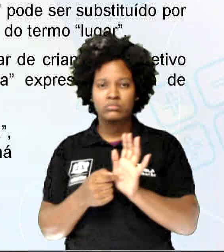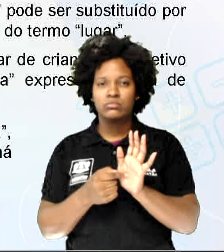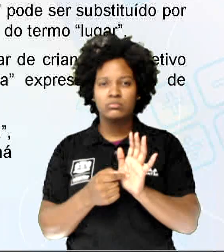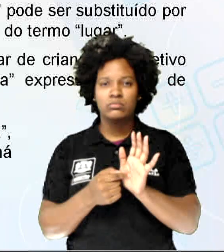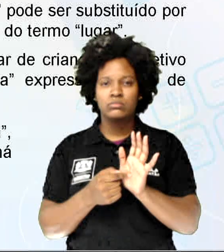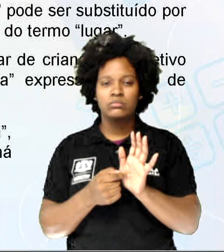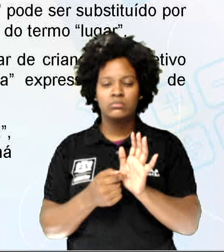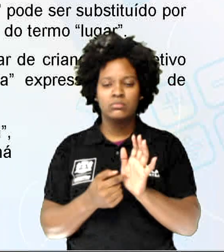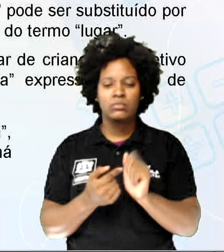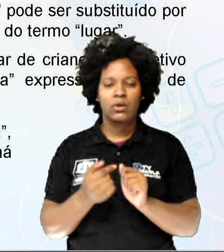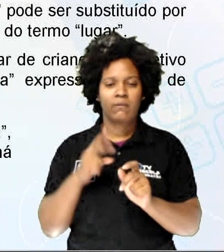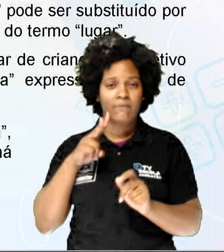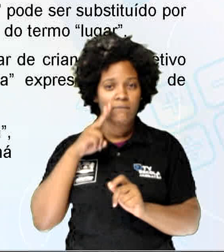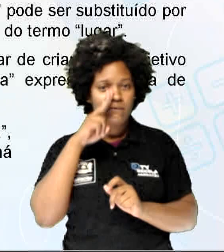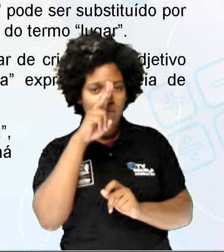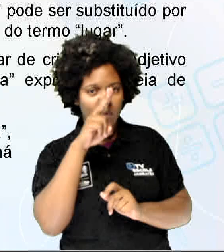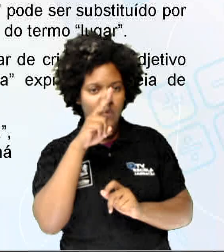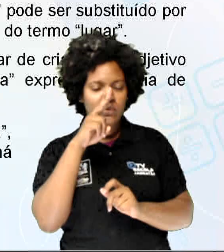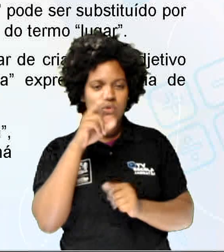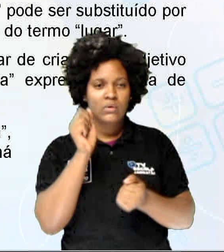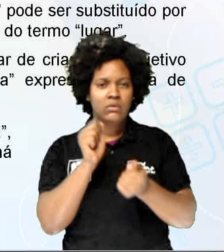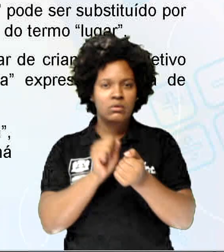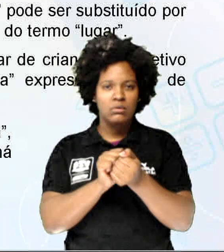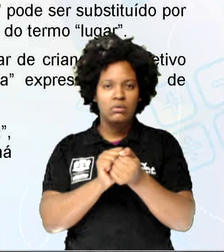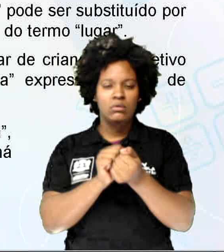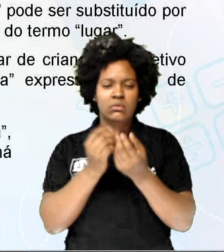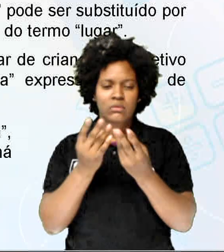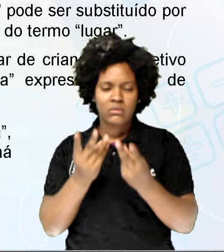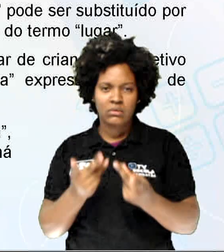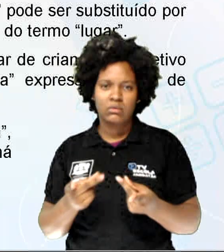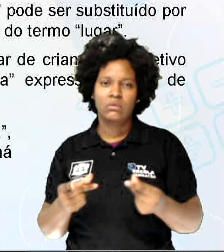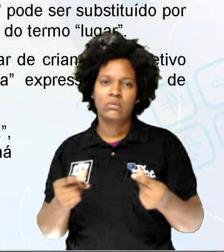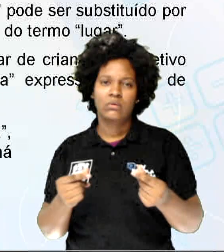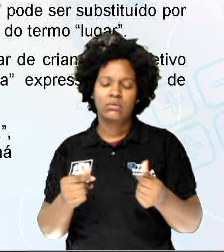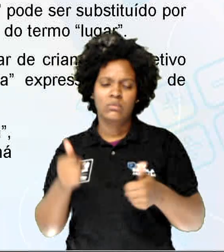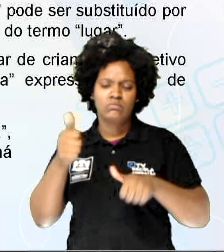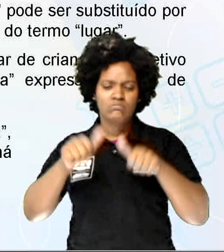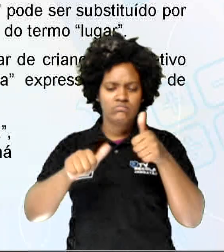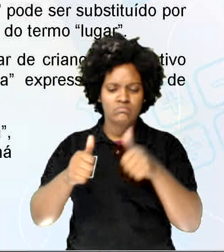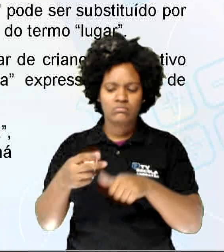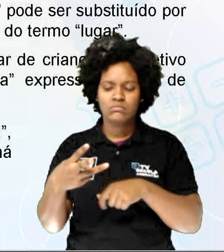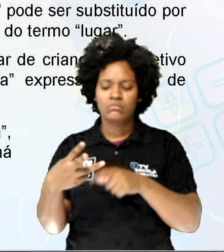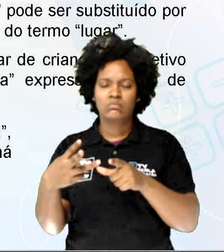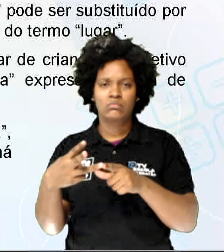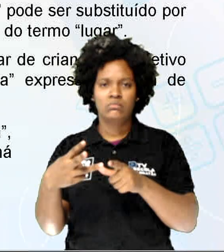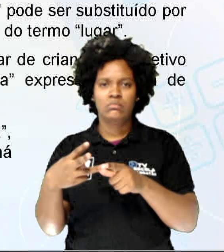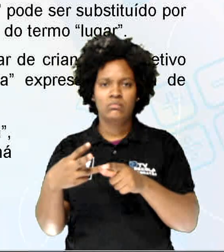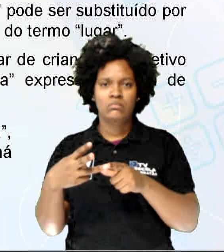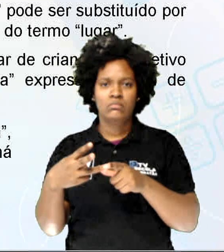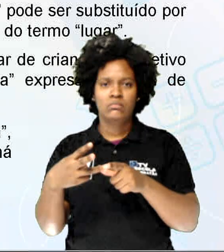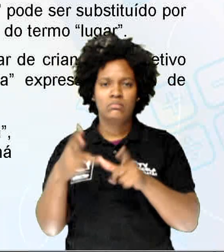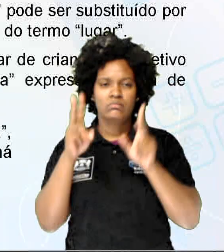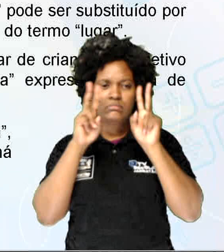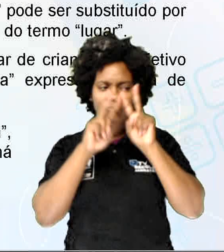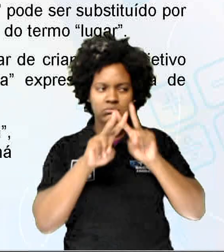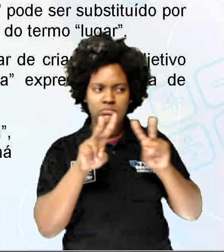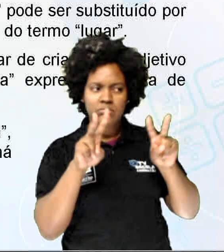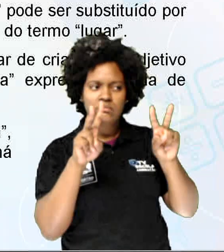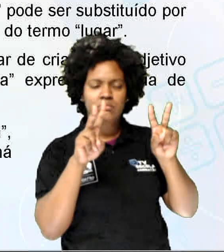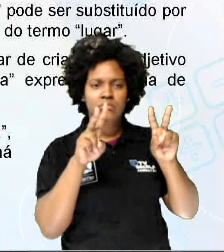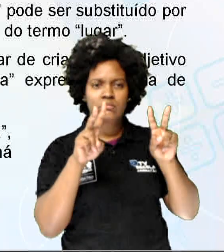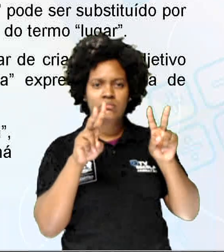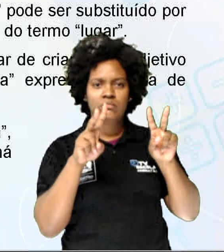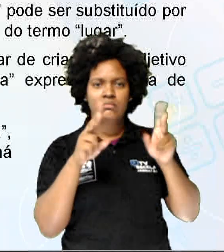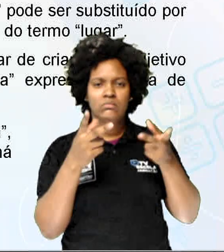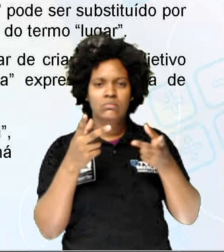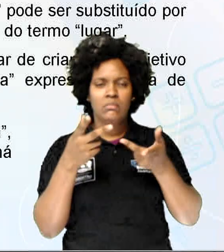entre força e fragilidade. Segundo essa análise do item 3, o olhar, as pessoas graves